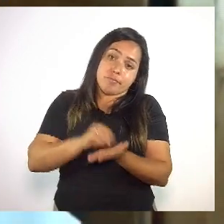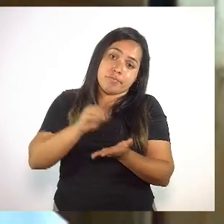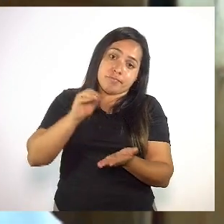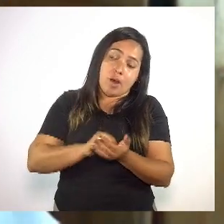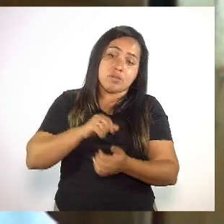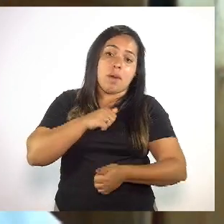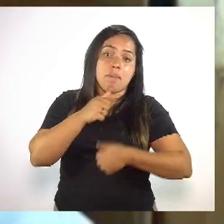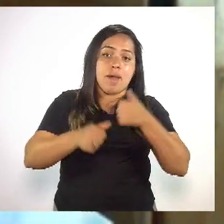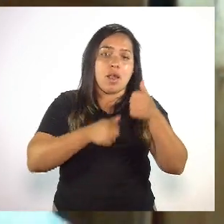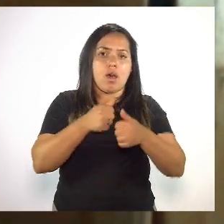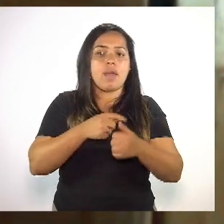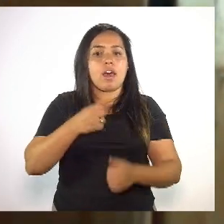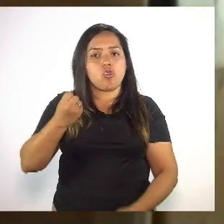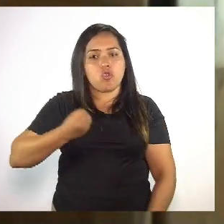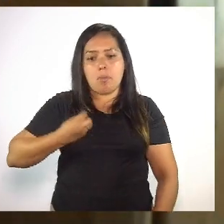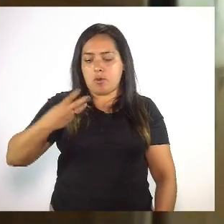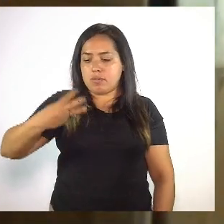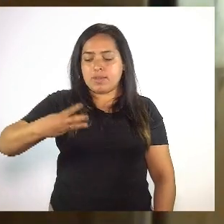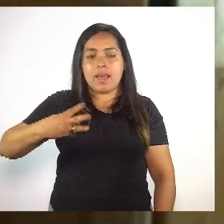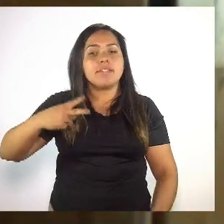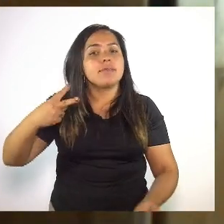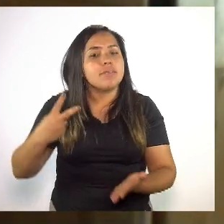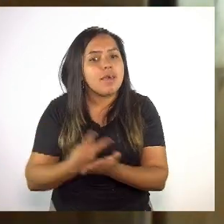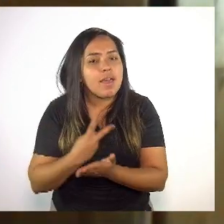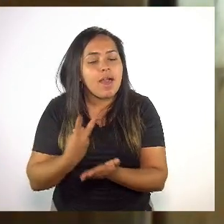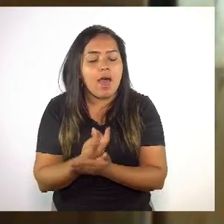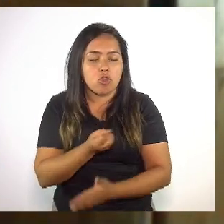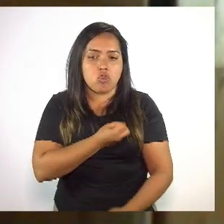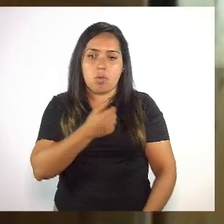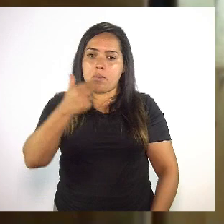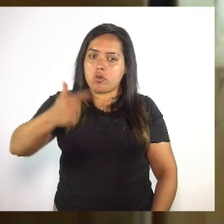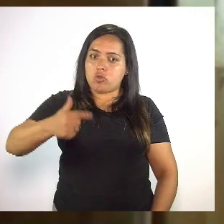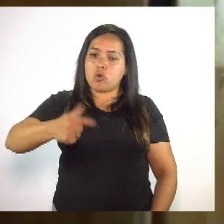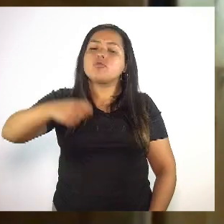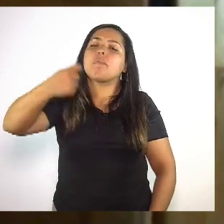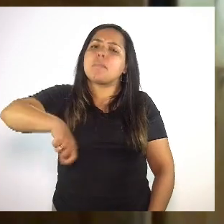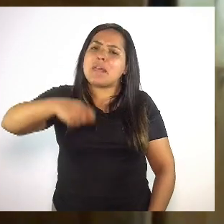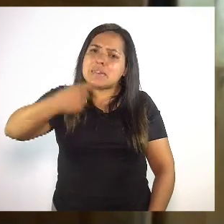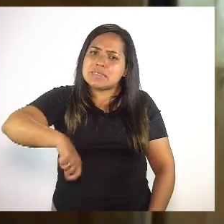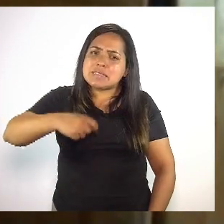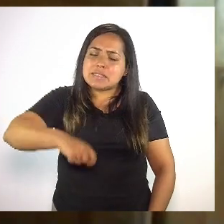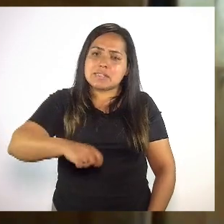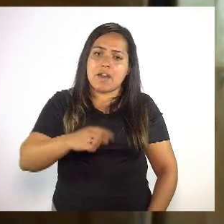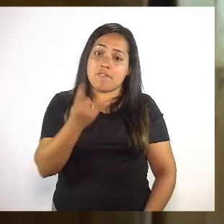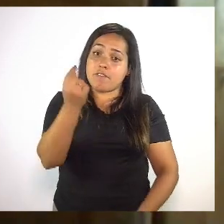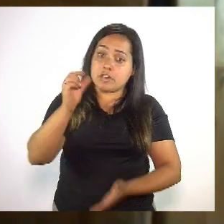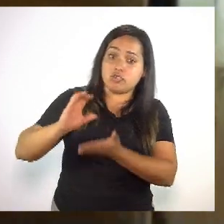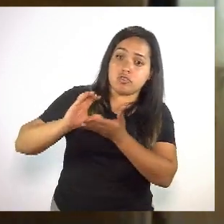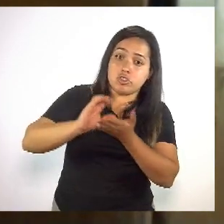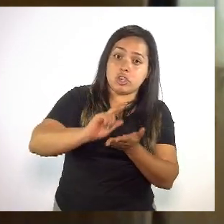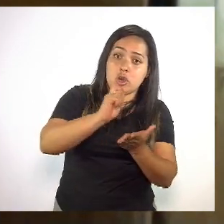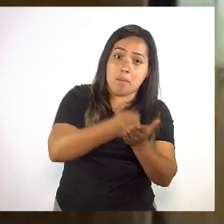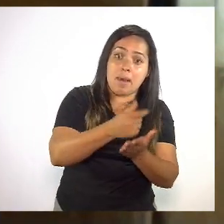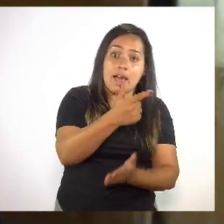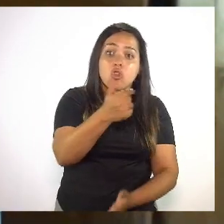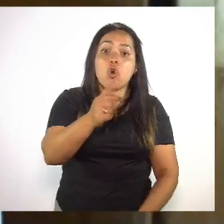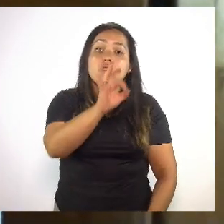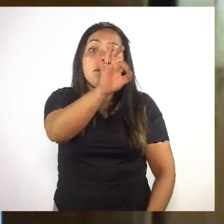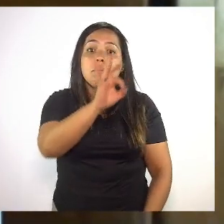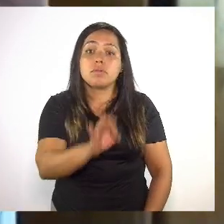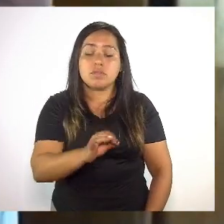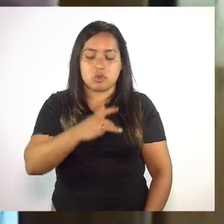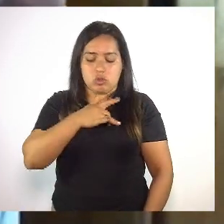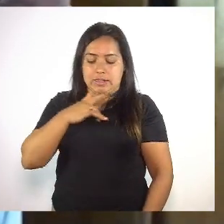não superada. Irregularidade número 2, tinha que investir 12% em saúde. Só